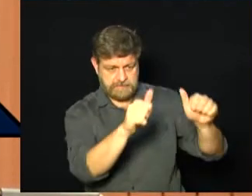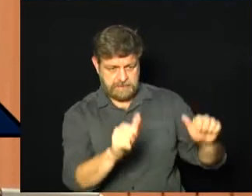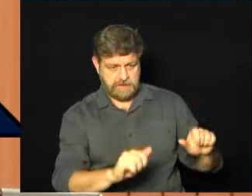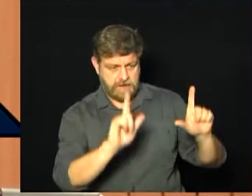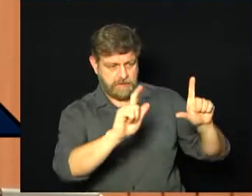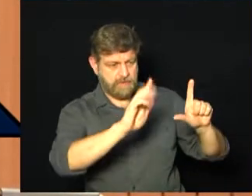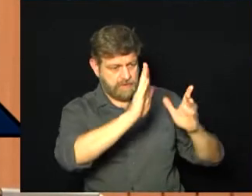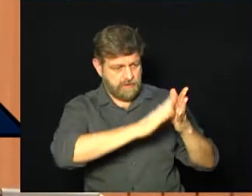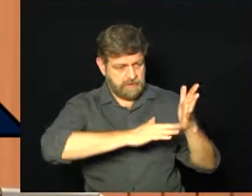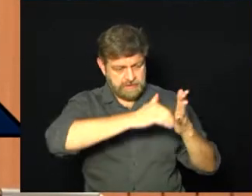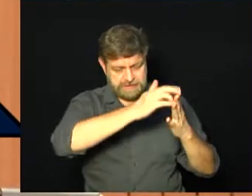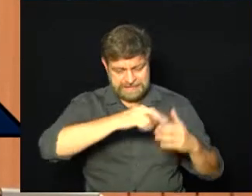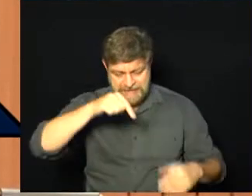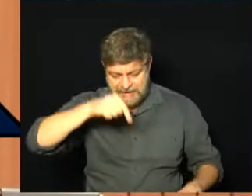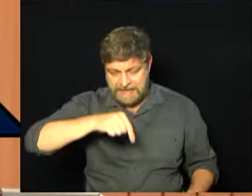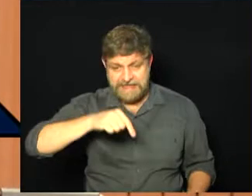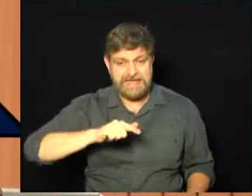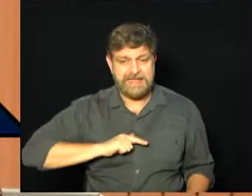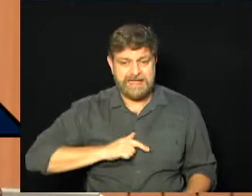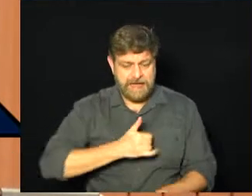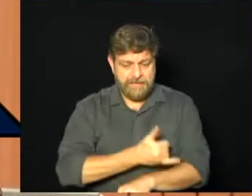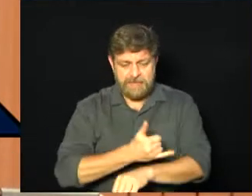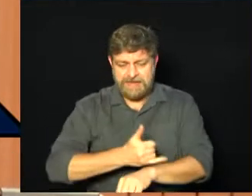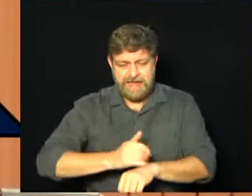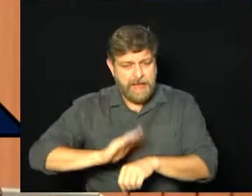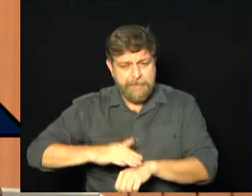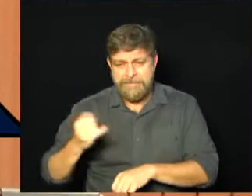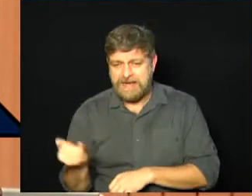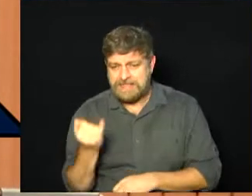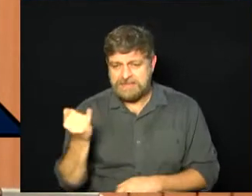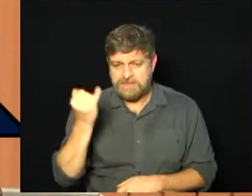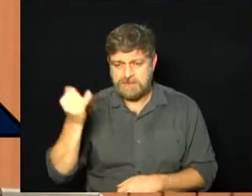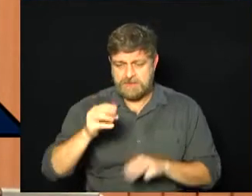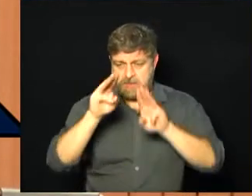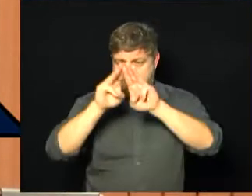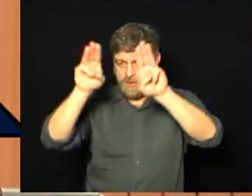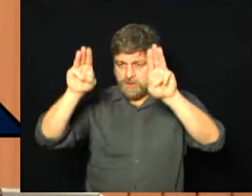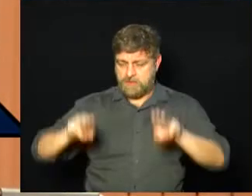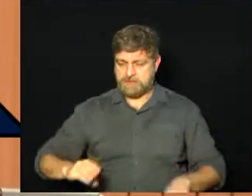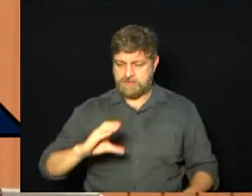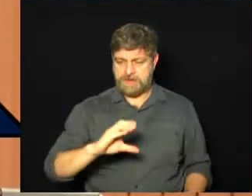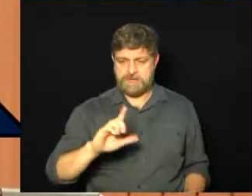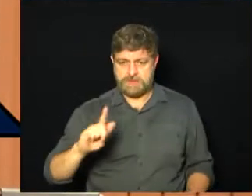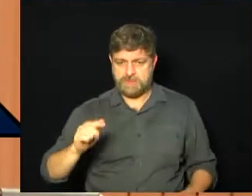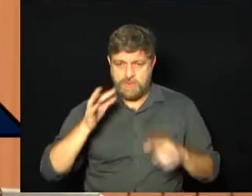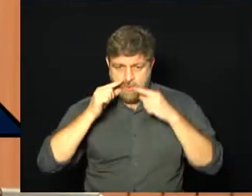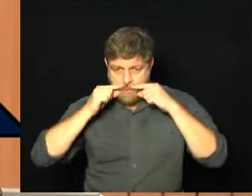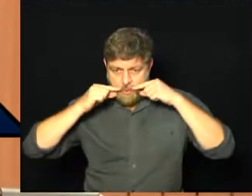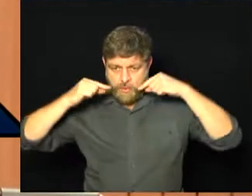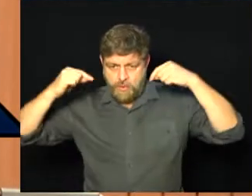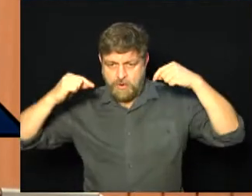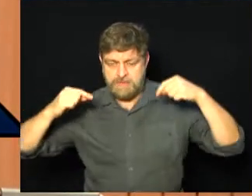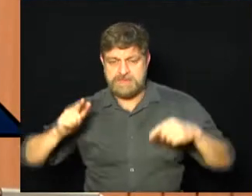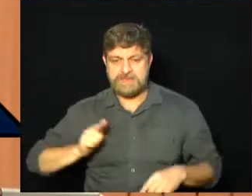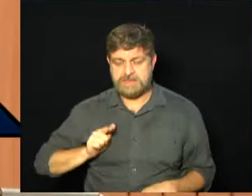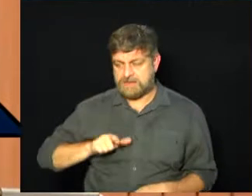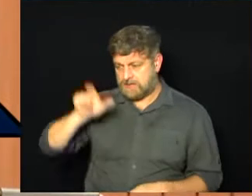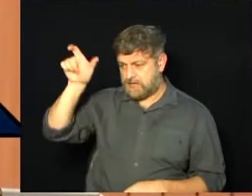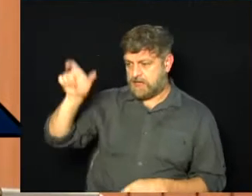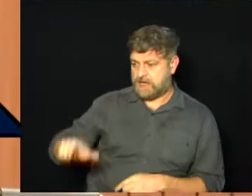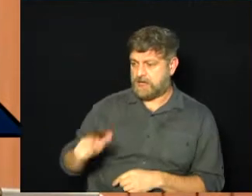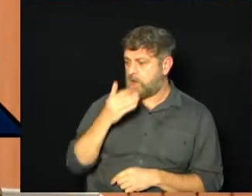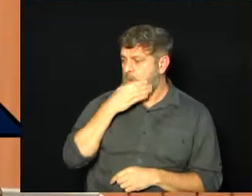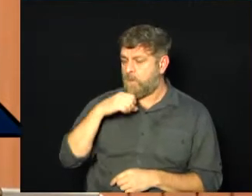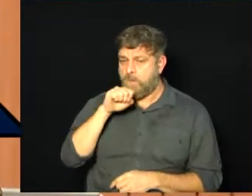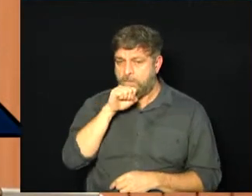do gênero na cidade. O Museu Carlos Gomes possui as coleções particulares de seu pai, José Manuel